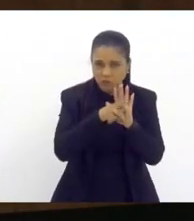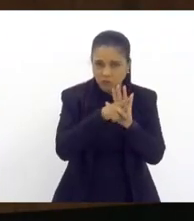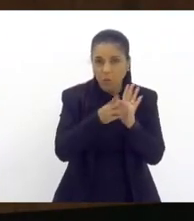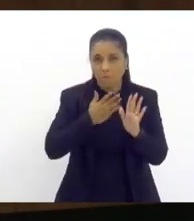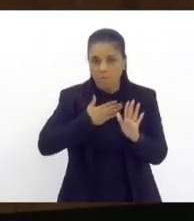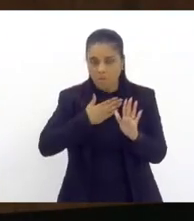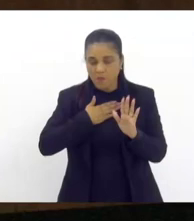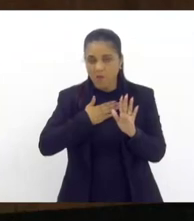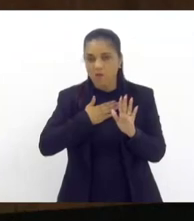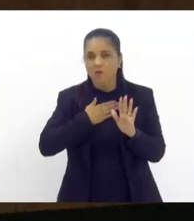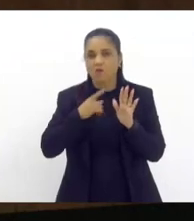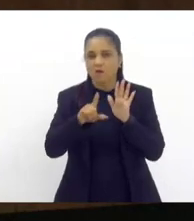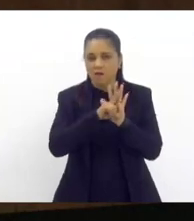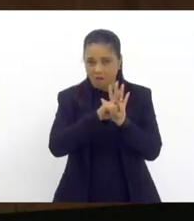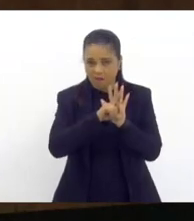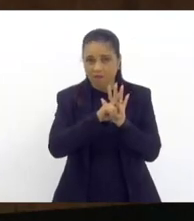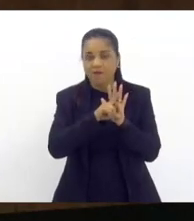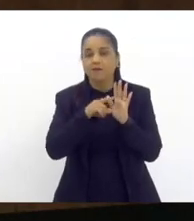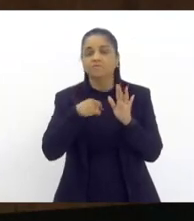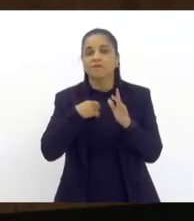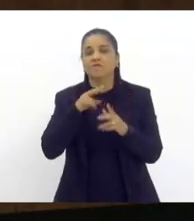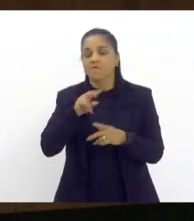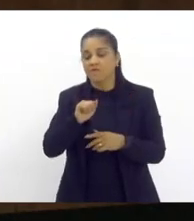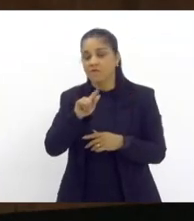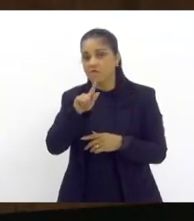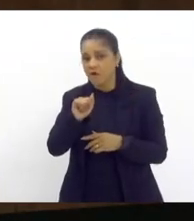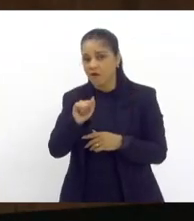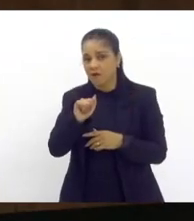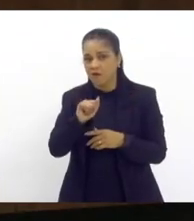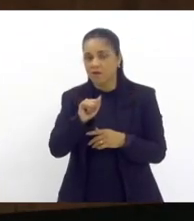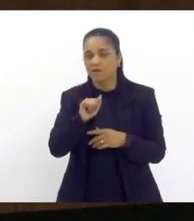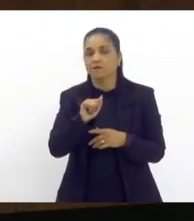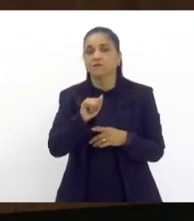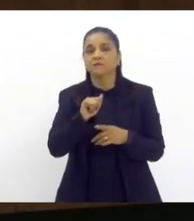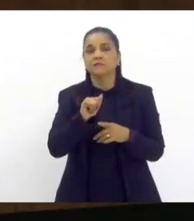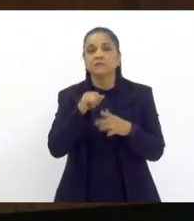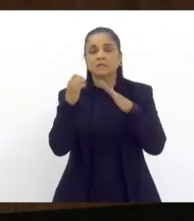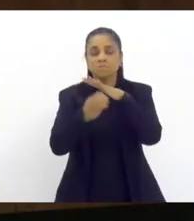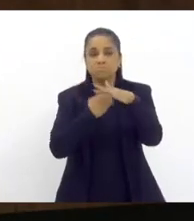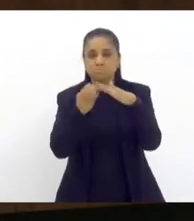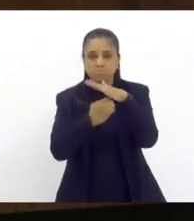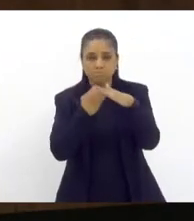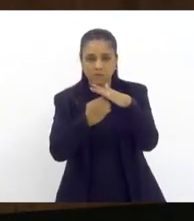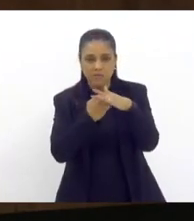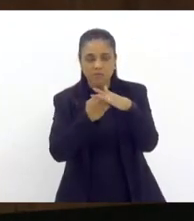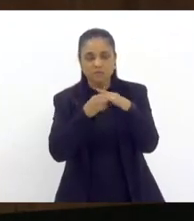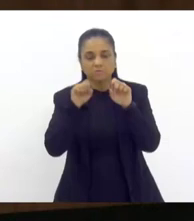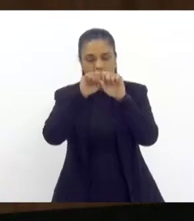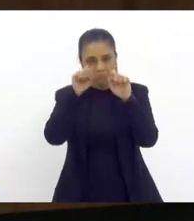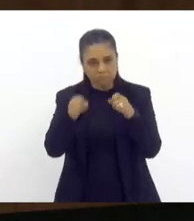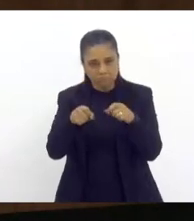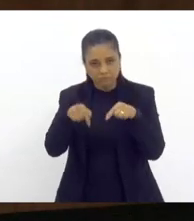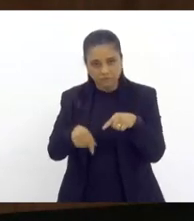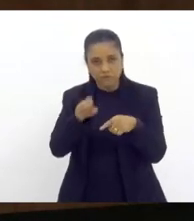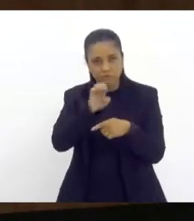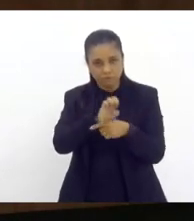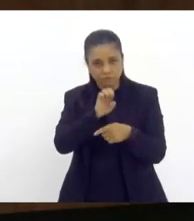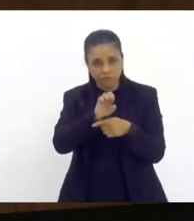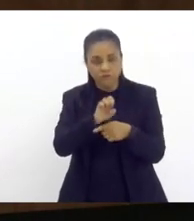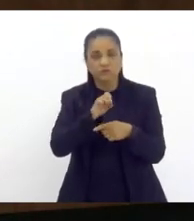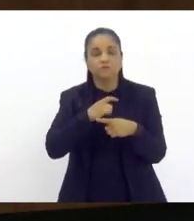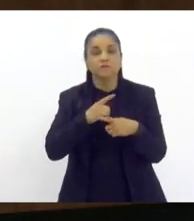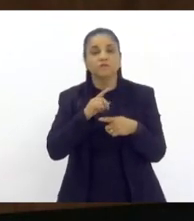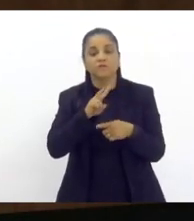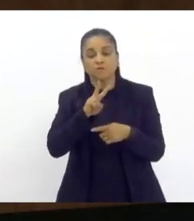de vagas para mulheres das empresas que prestam serviço ao Estado, para mulheres vítimas de